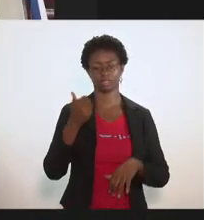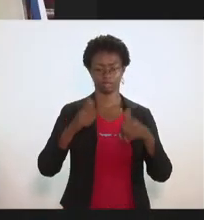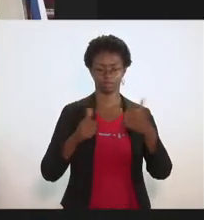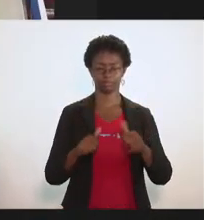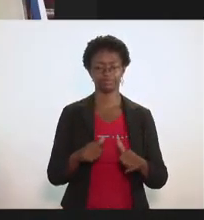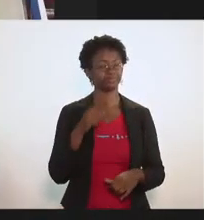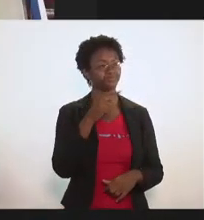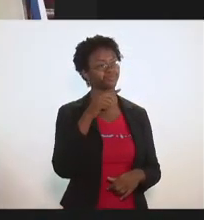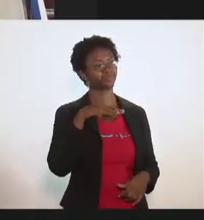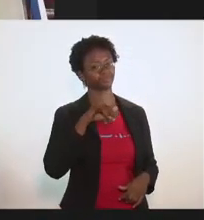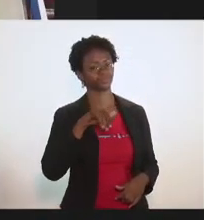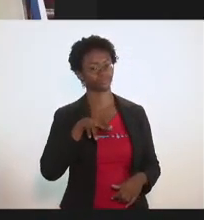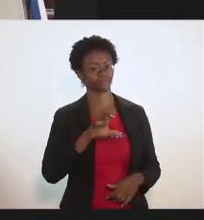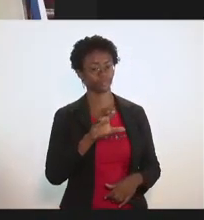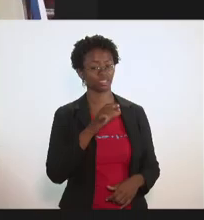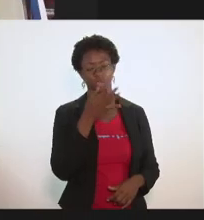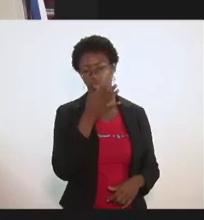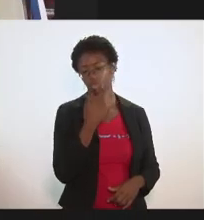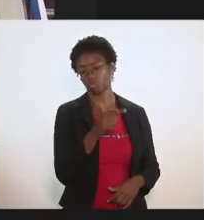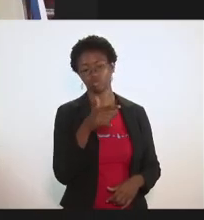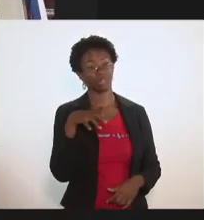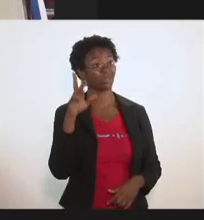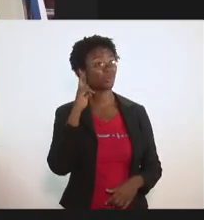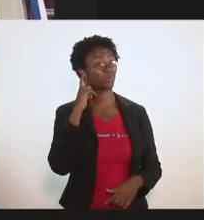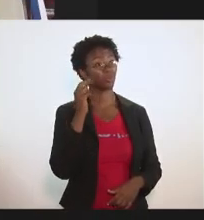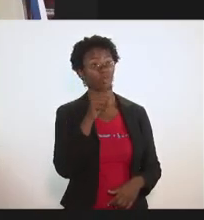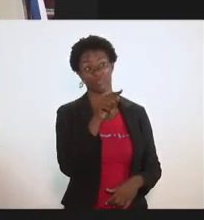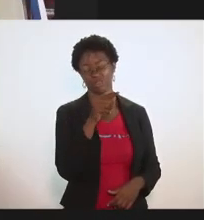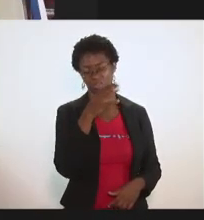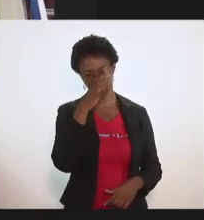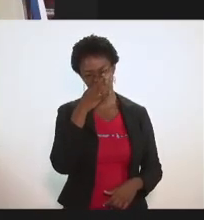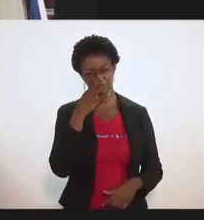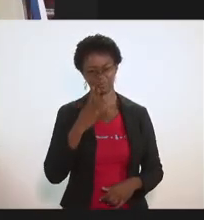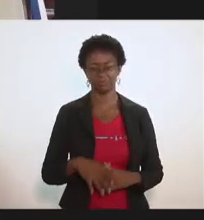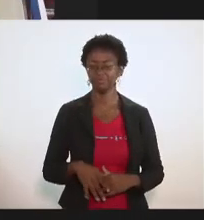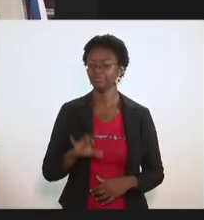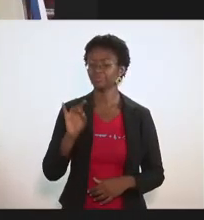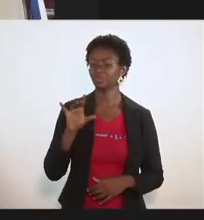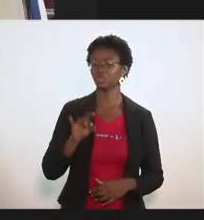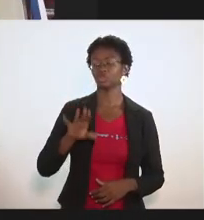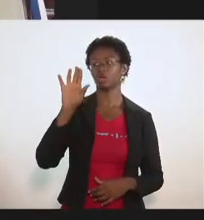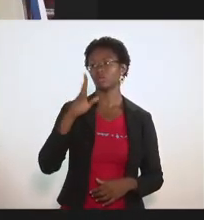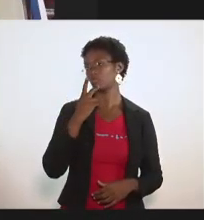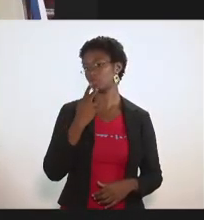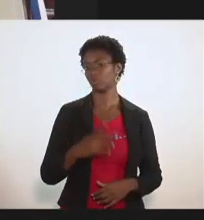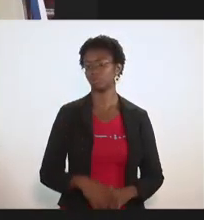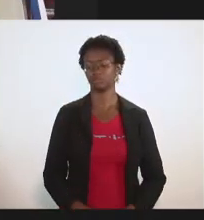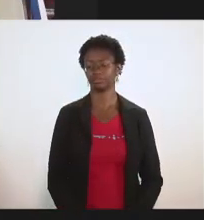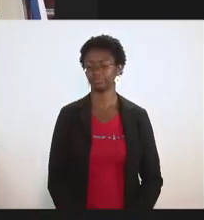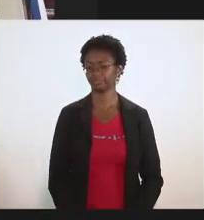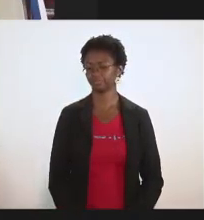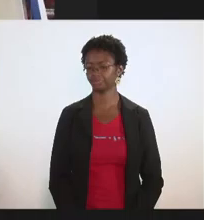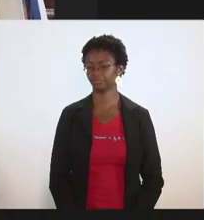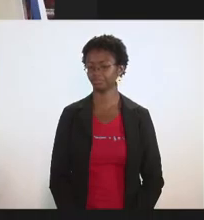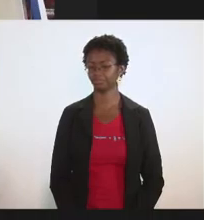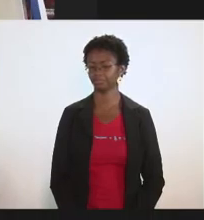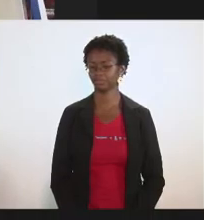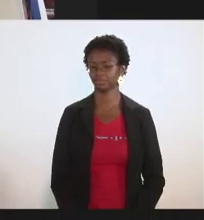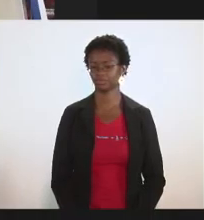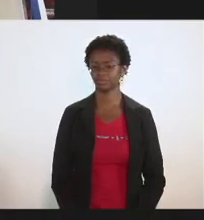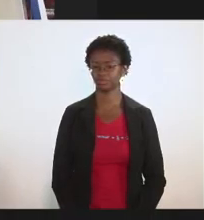Ok. É isso. Então, o voto pela constitucionalidade do relator e pela inconstitucionalidade do deputado Luiz Paulo, pedido de vista concedido ao